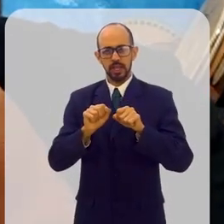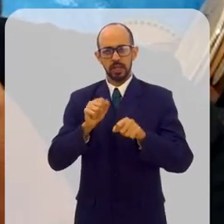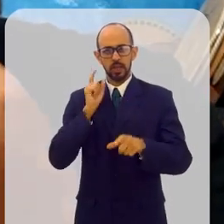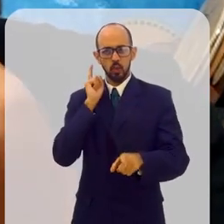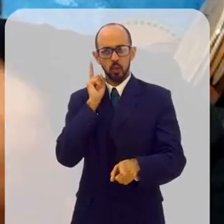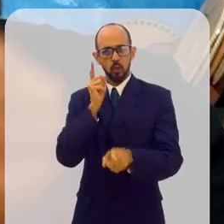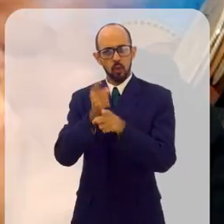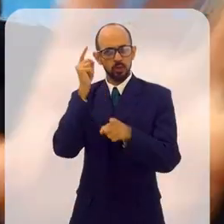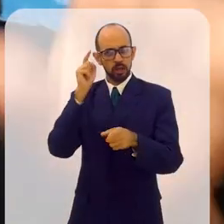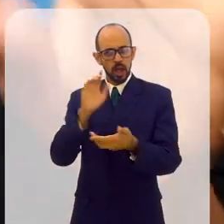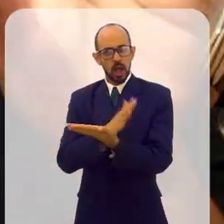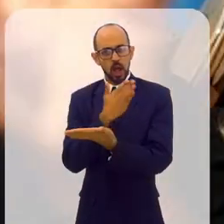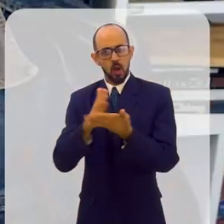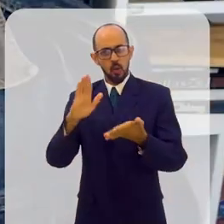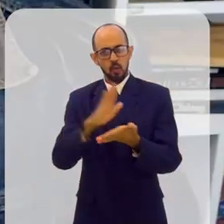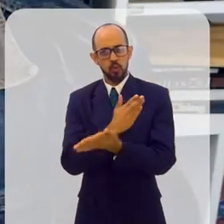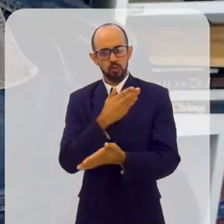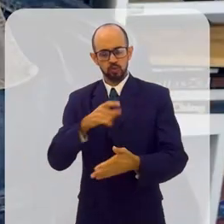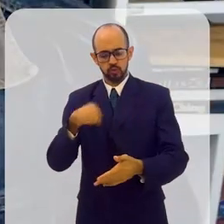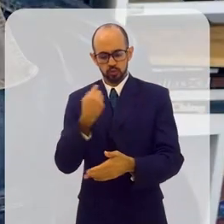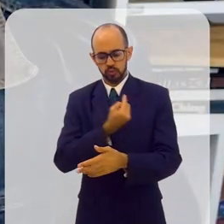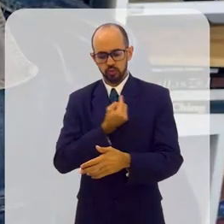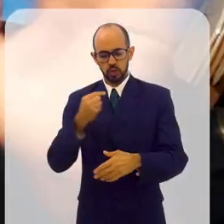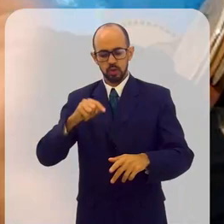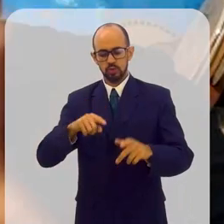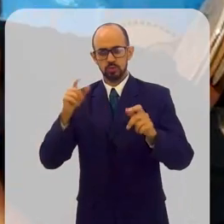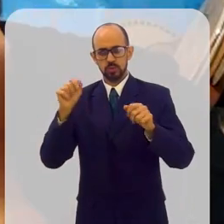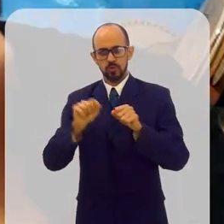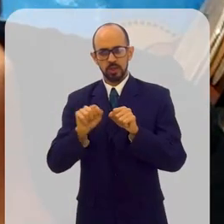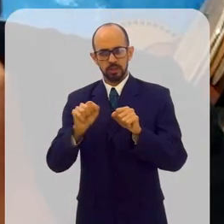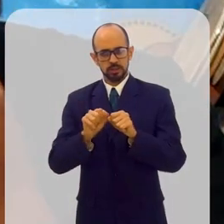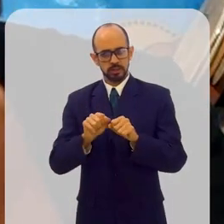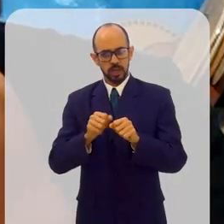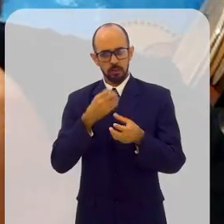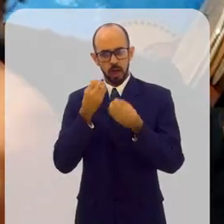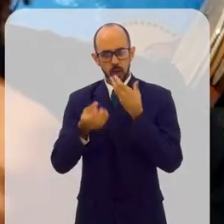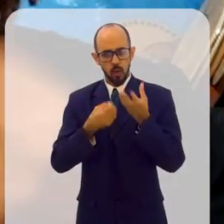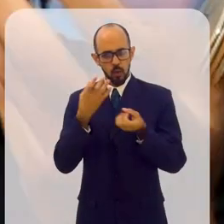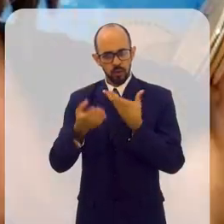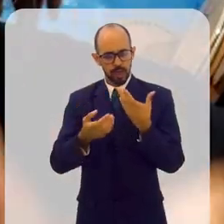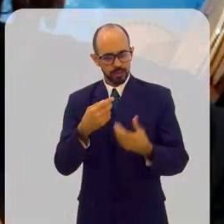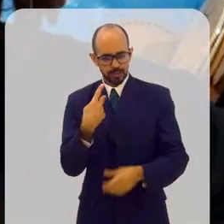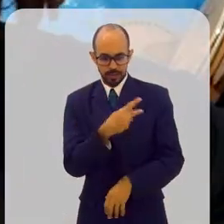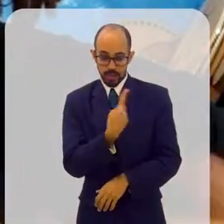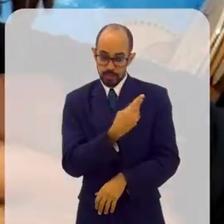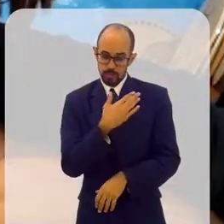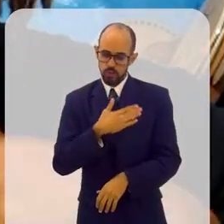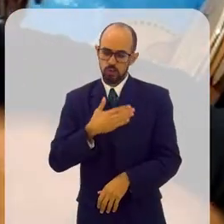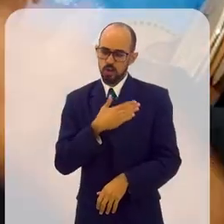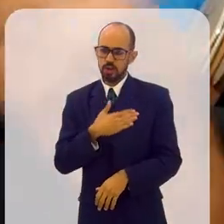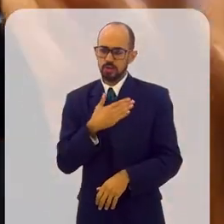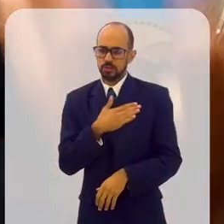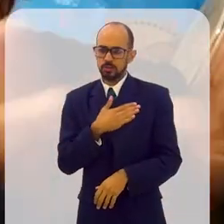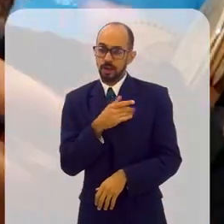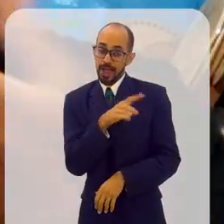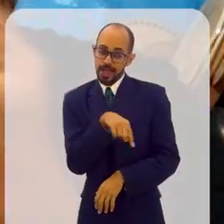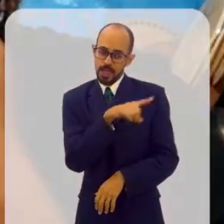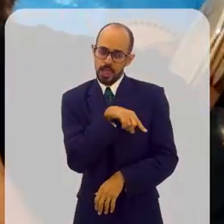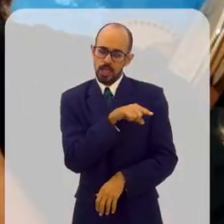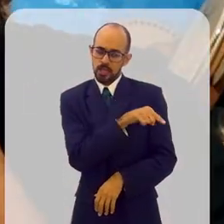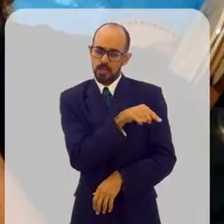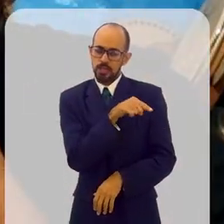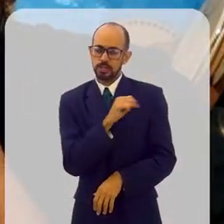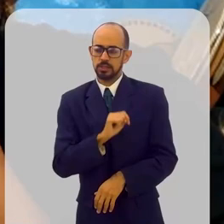fazer com que consigam encontrar alguns dos nossos que consigam dar conta de uma narrativa que eles gostem. Que seja interessante